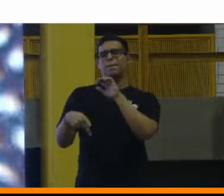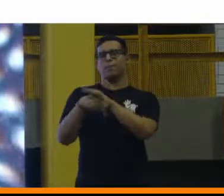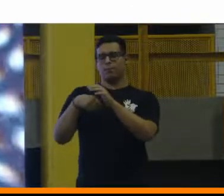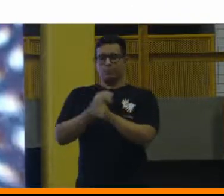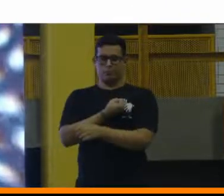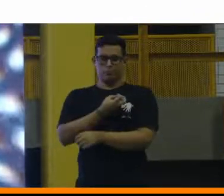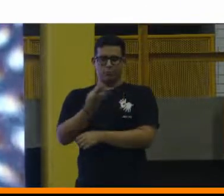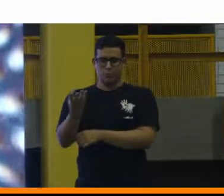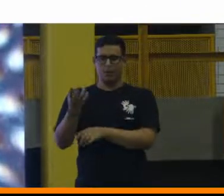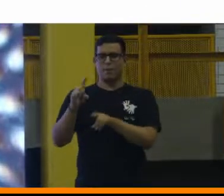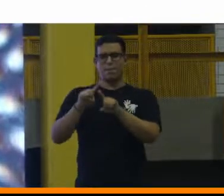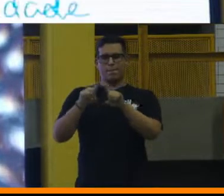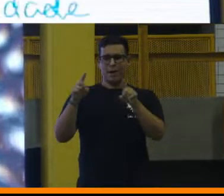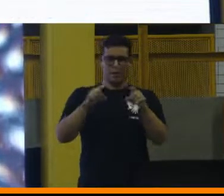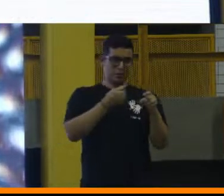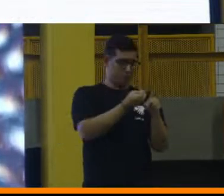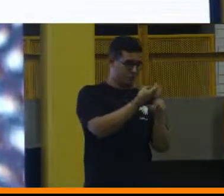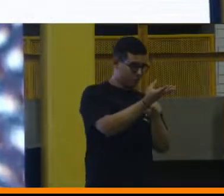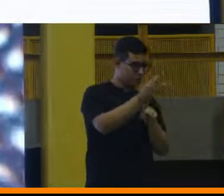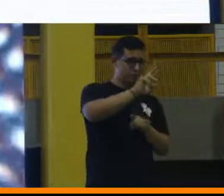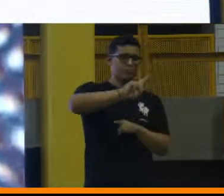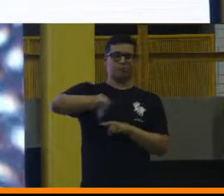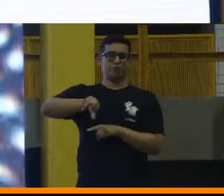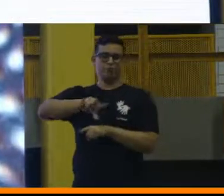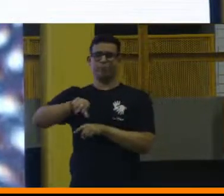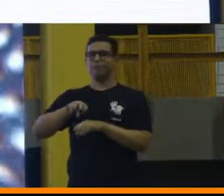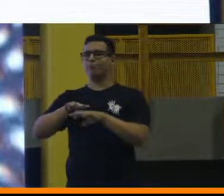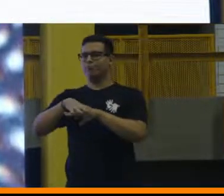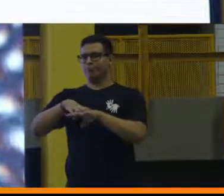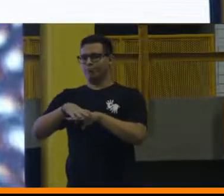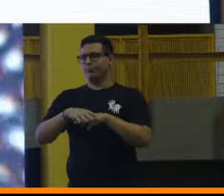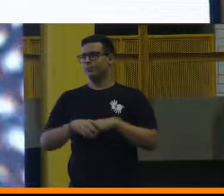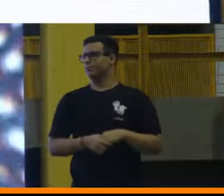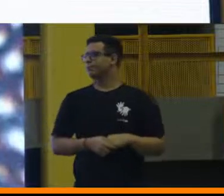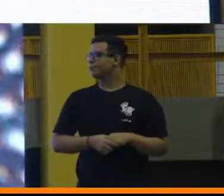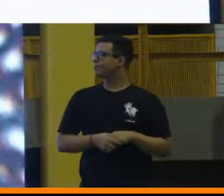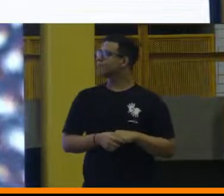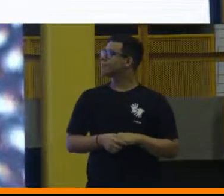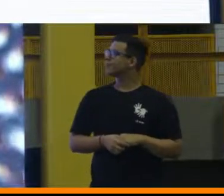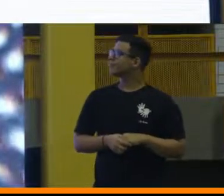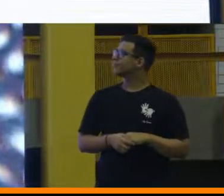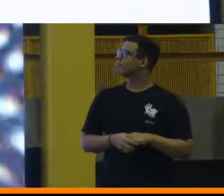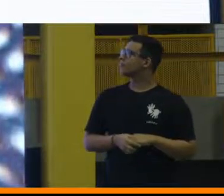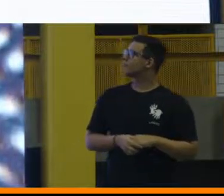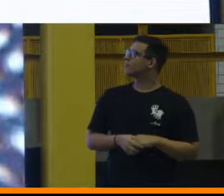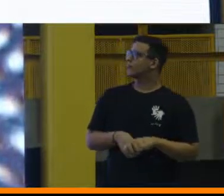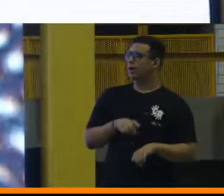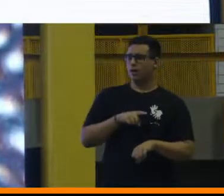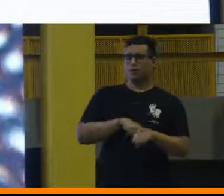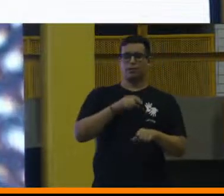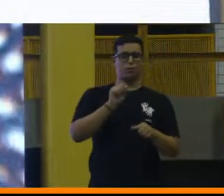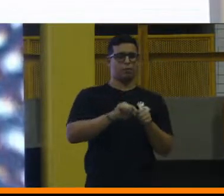matemática. Tá bom, Douglas. E quando fazemos curva?